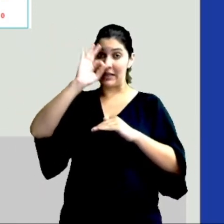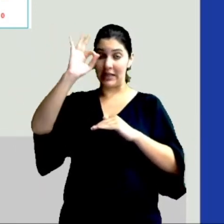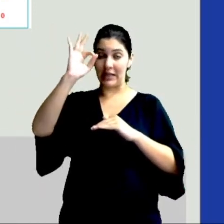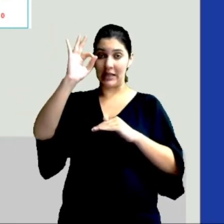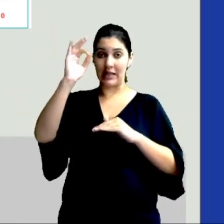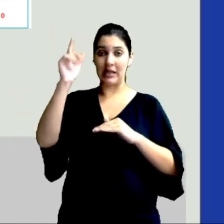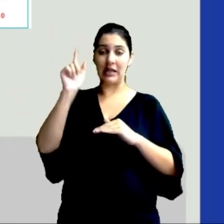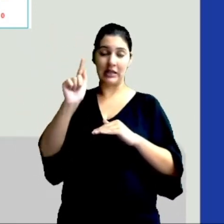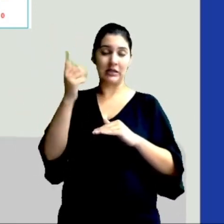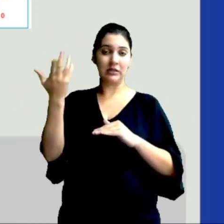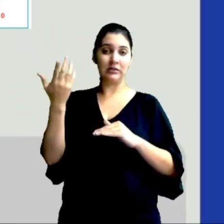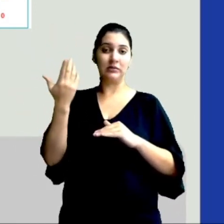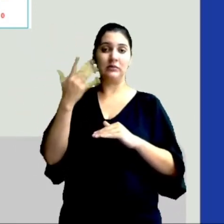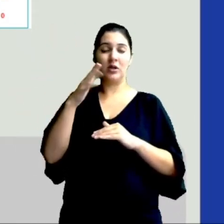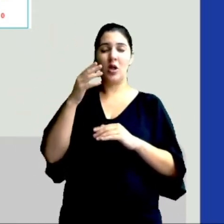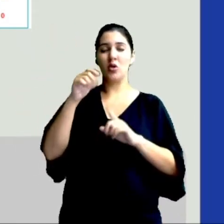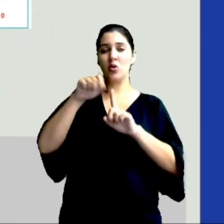de